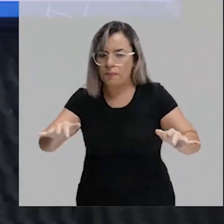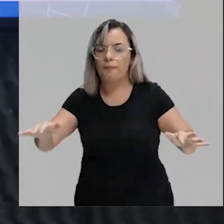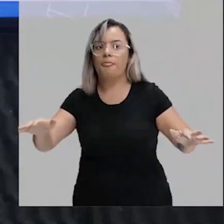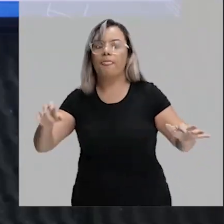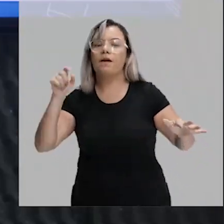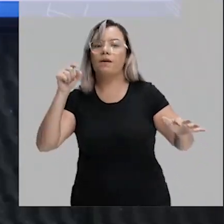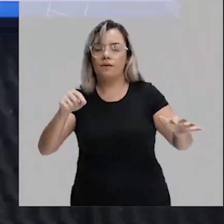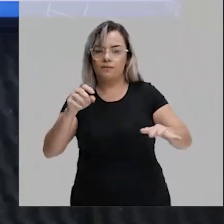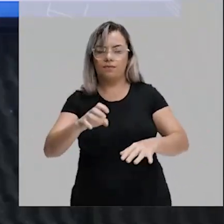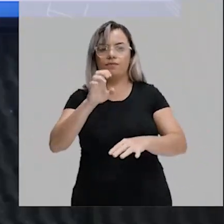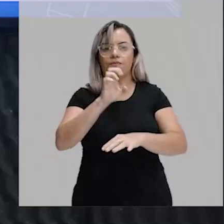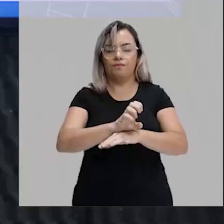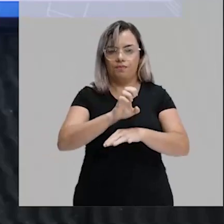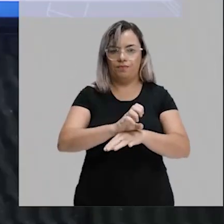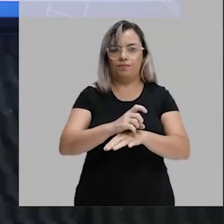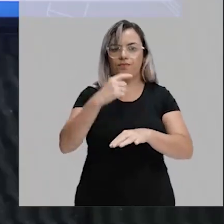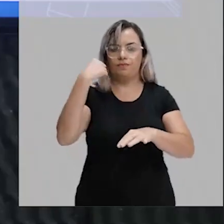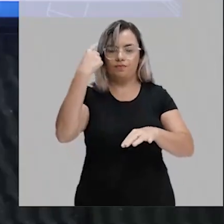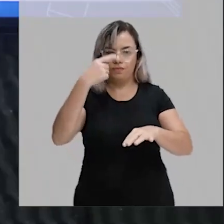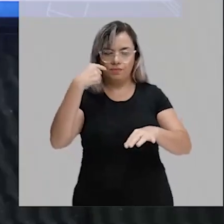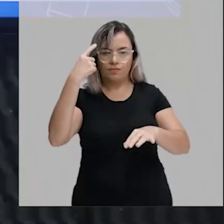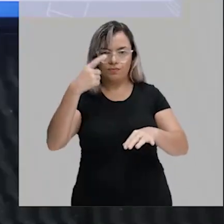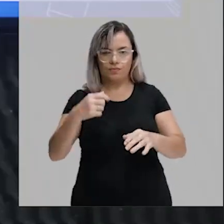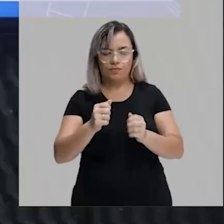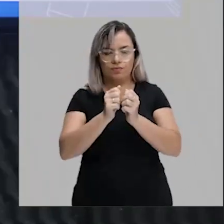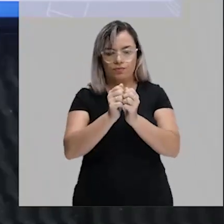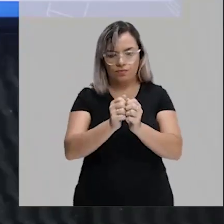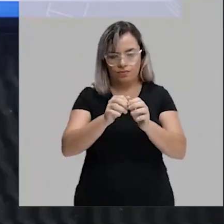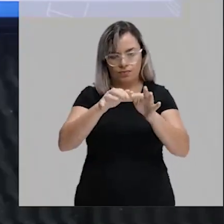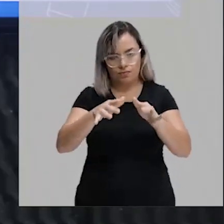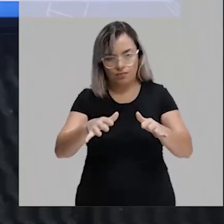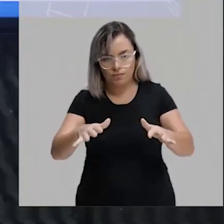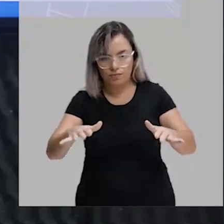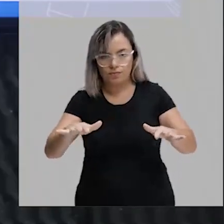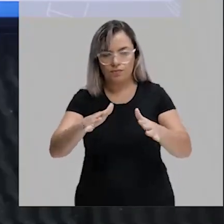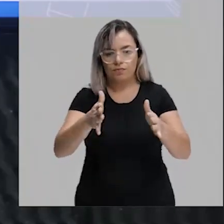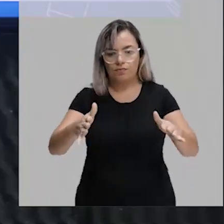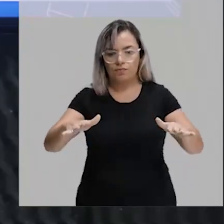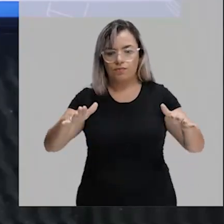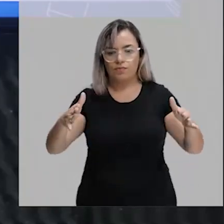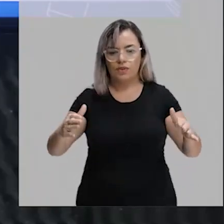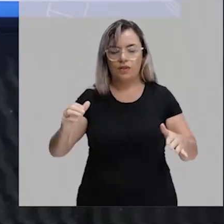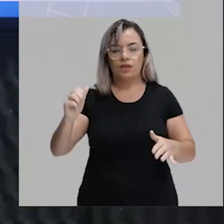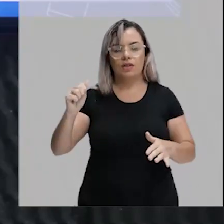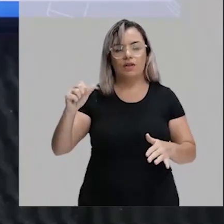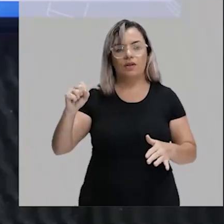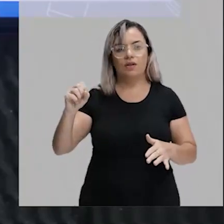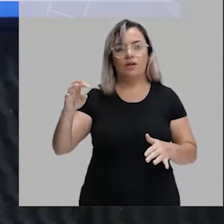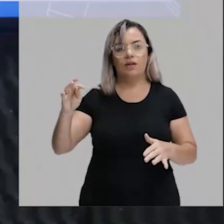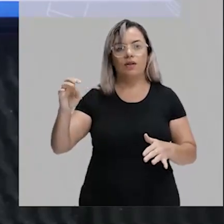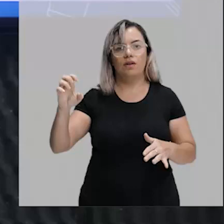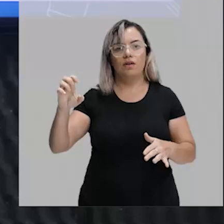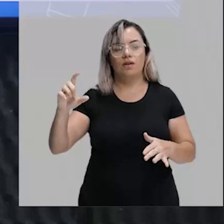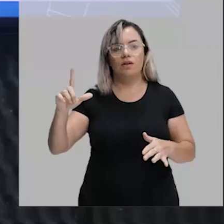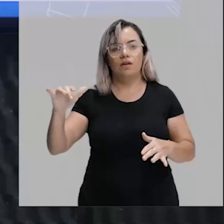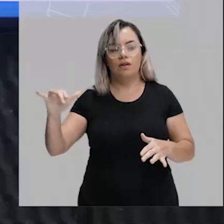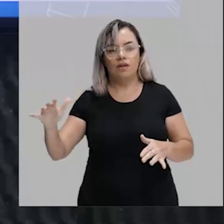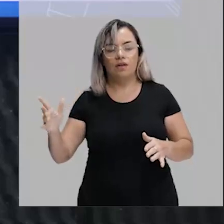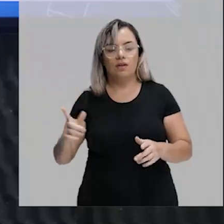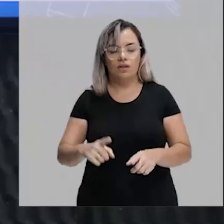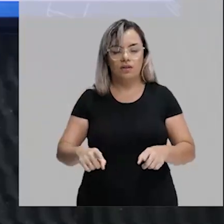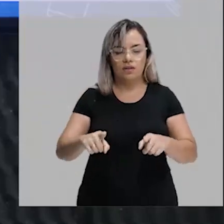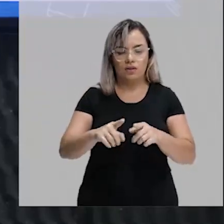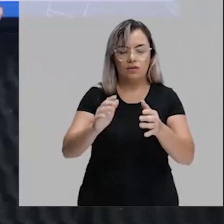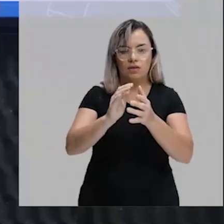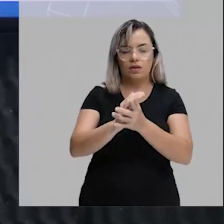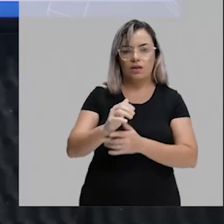Estado espanhol ele se formou a partir da união entre Castela e Aragão e a partir da Guerra